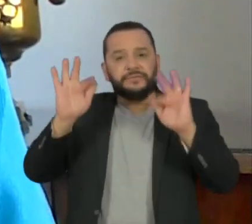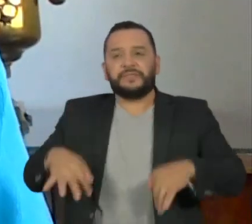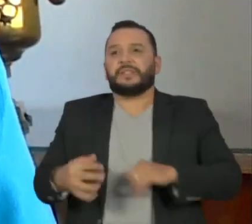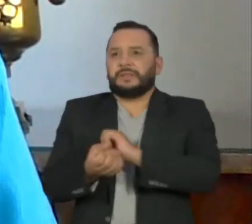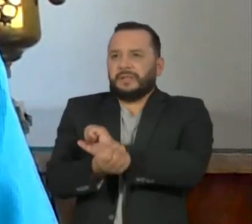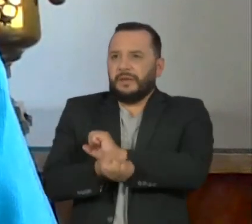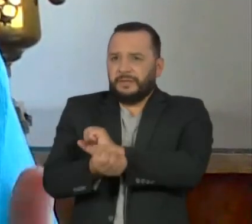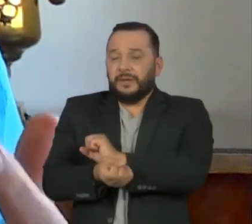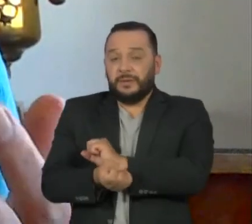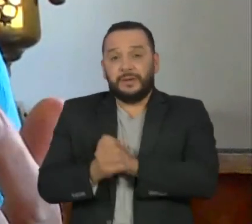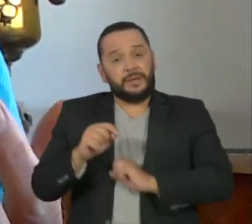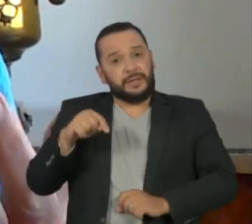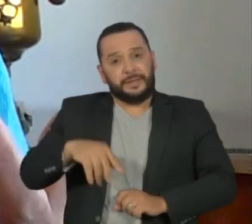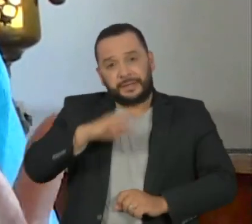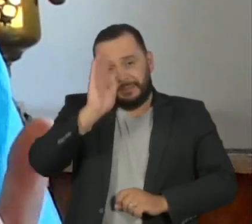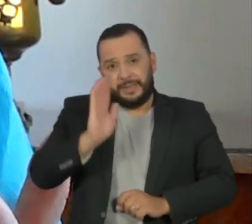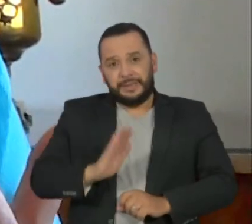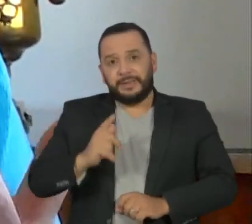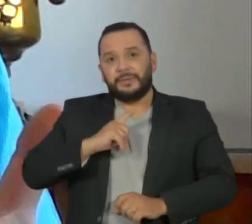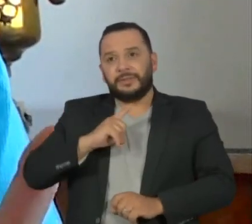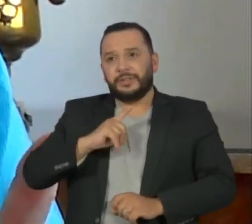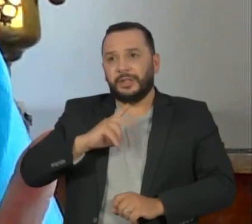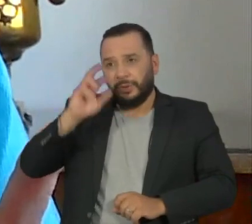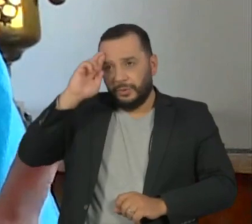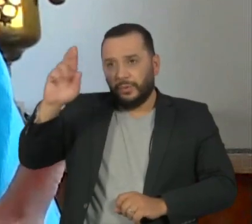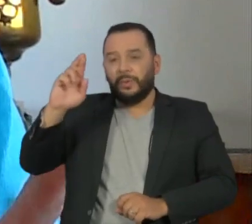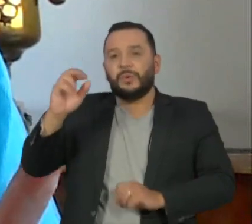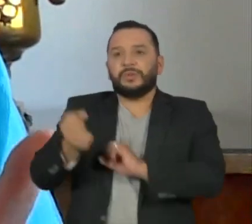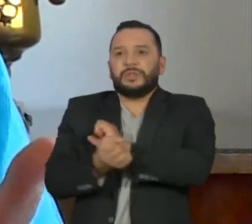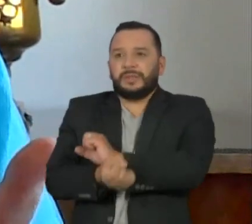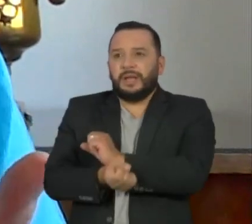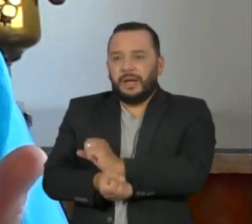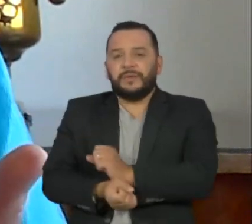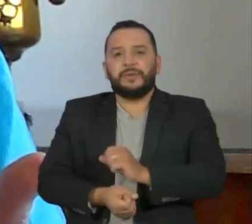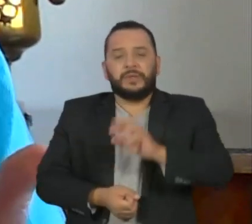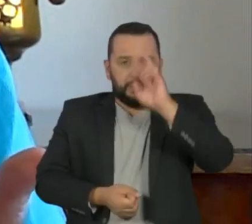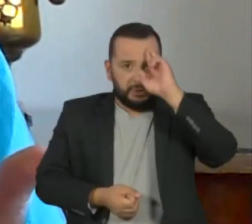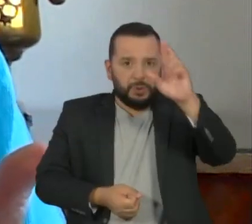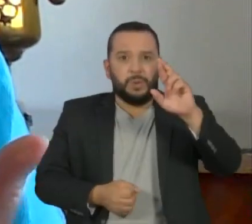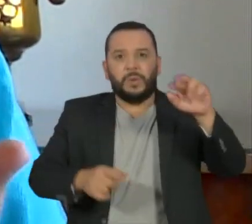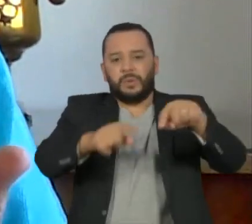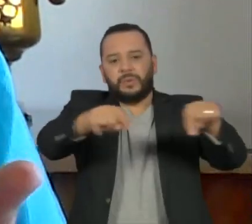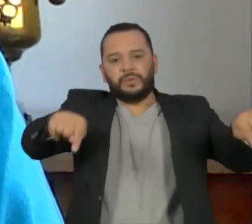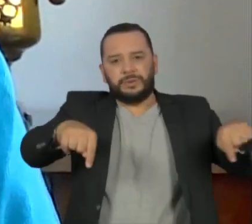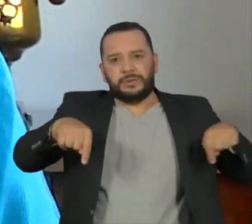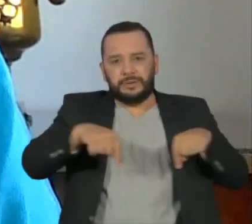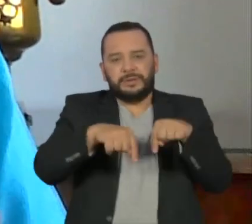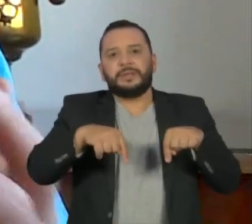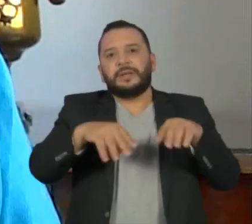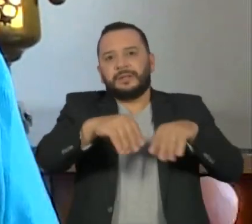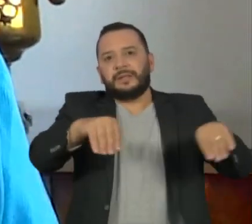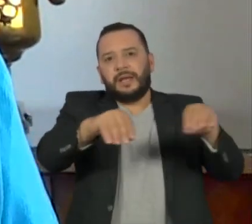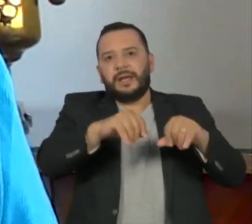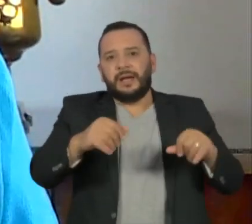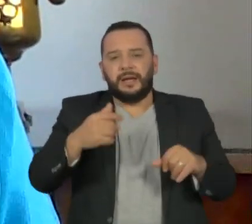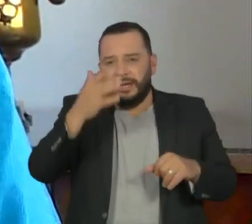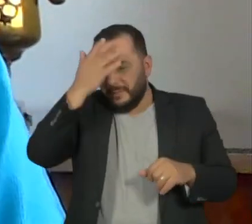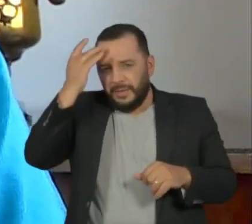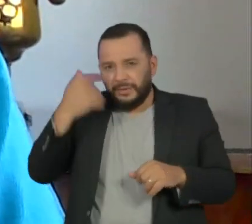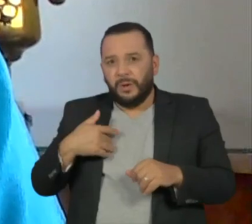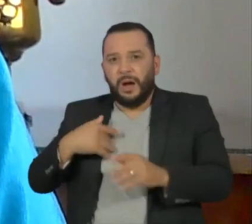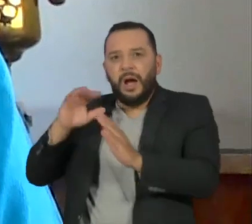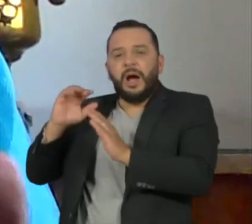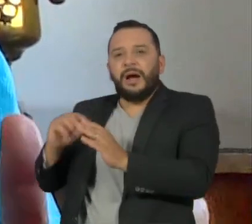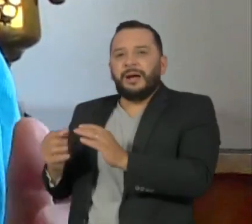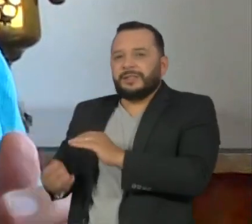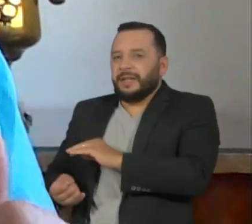Ao passo que no Brasil, proprietários de escravos, proprietários de terras, traficantes e todos os demais,